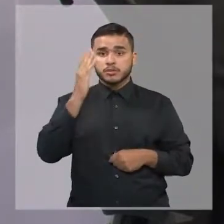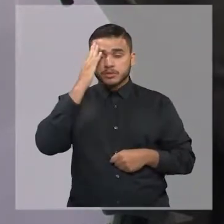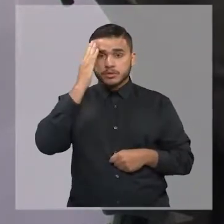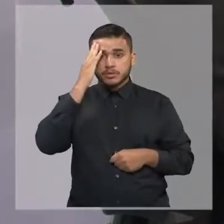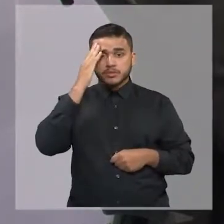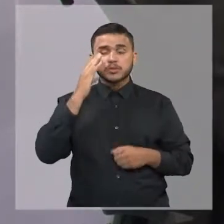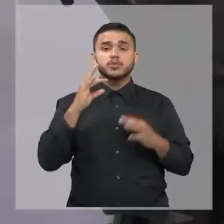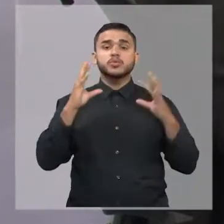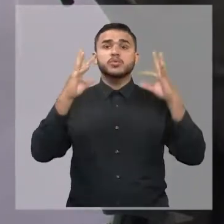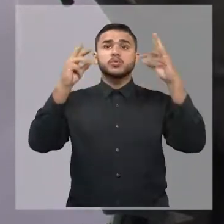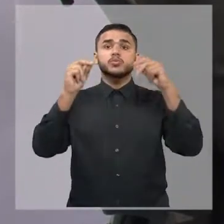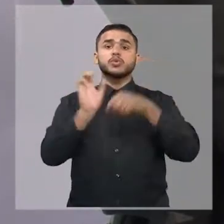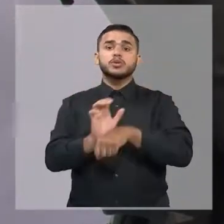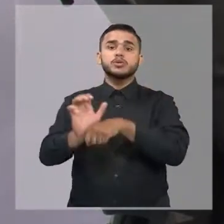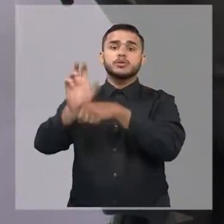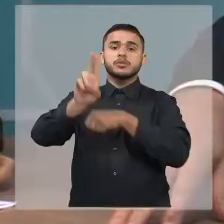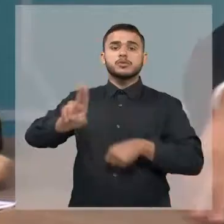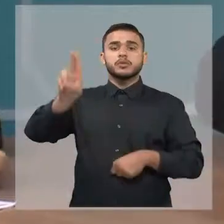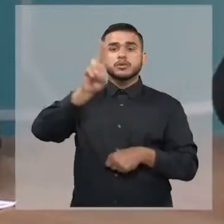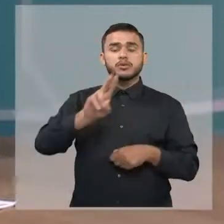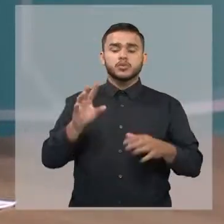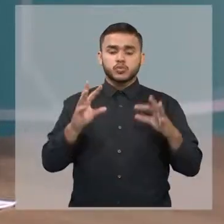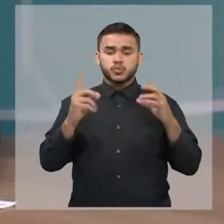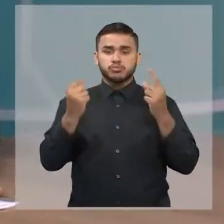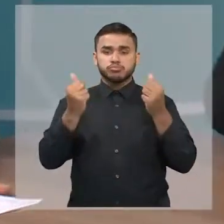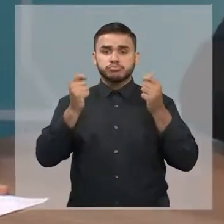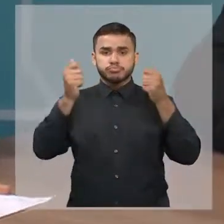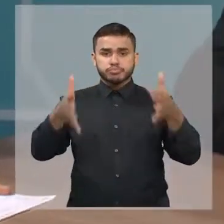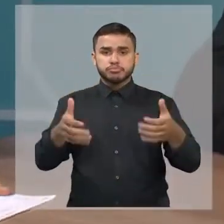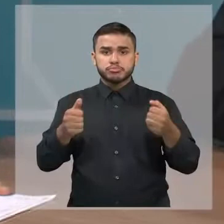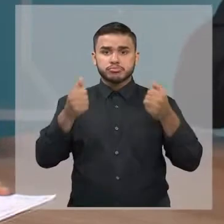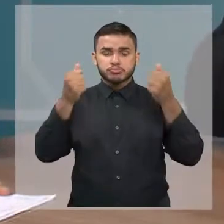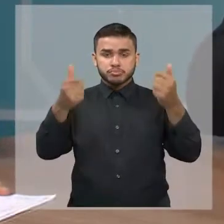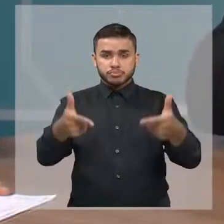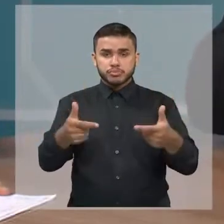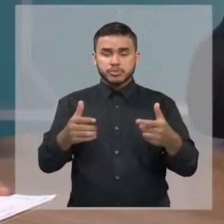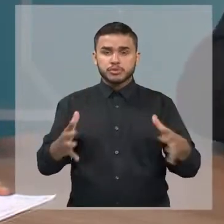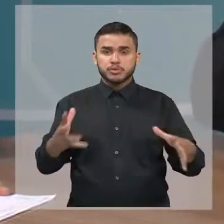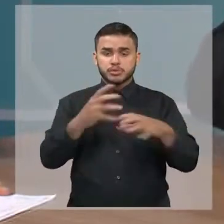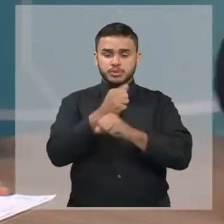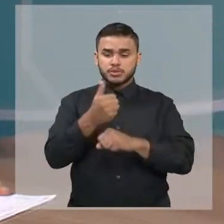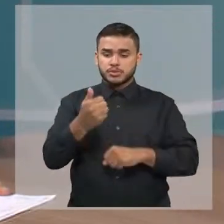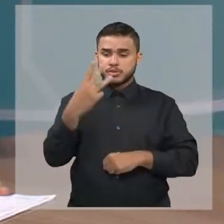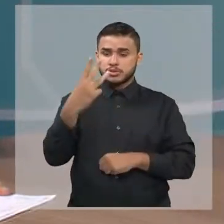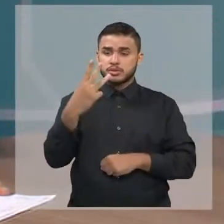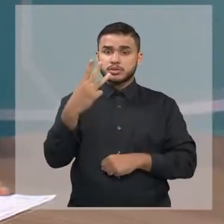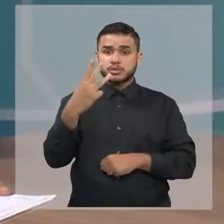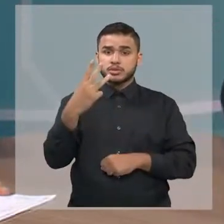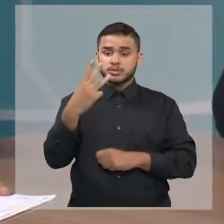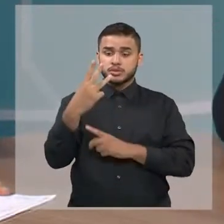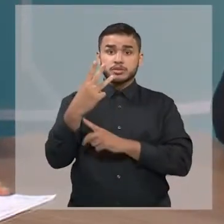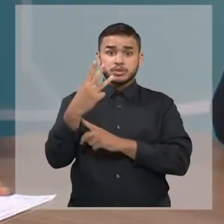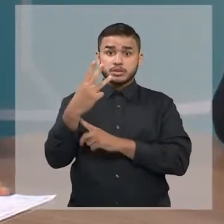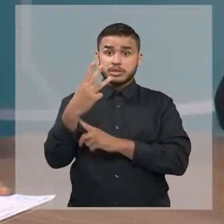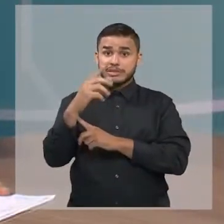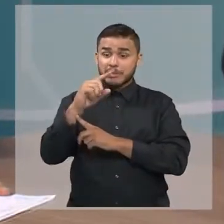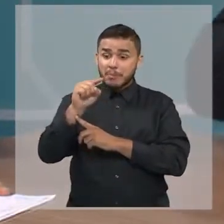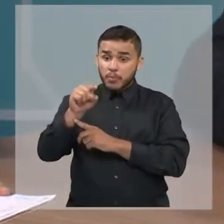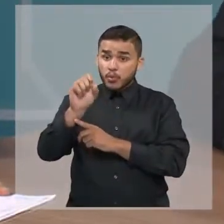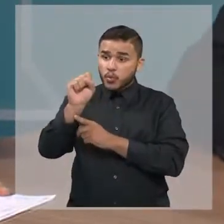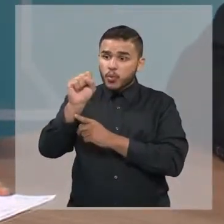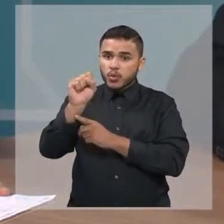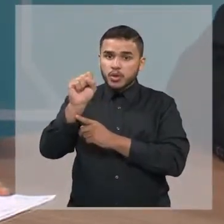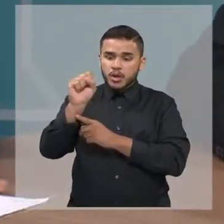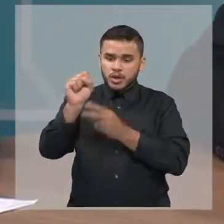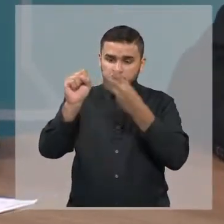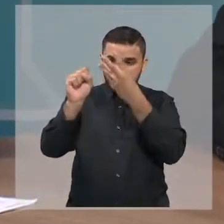30% em cima das despesas não discricionárias, que equivale a 13,8%. Então seria 30% em cima de 13,8%. Só que